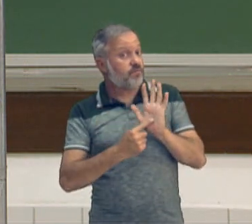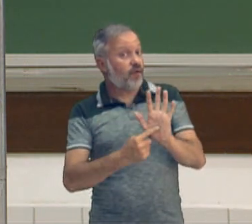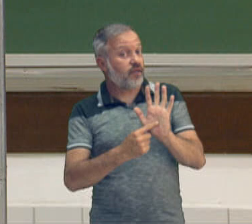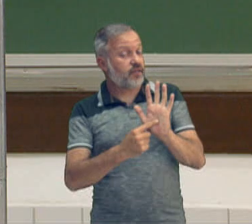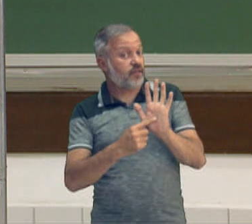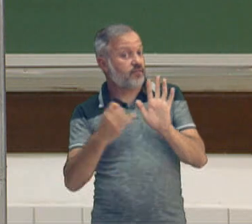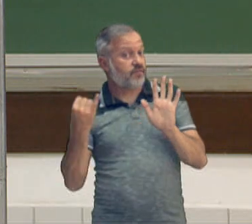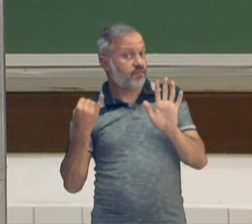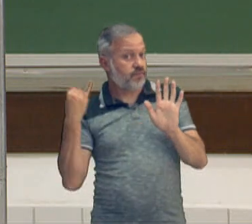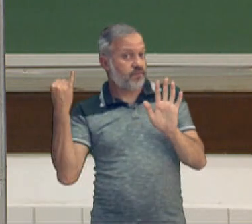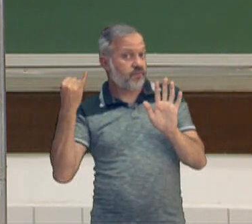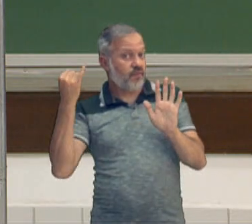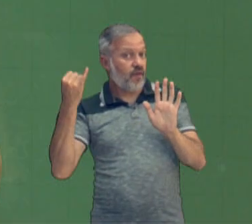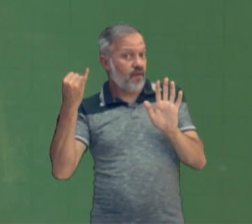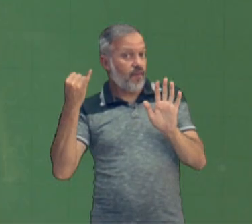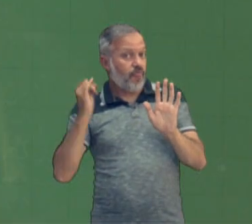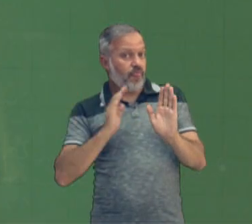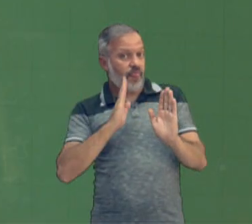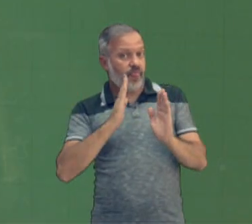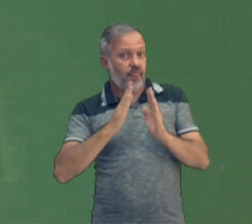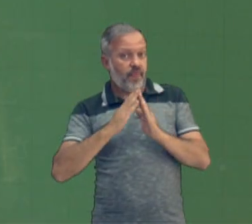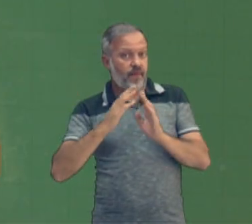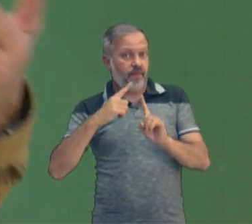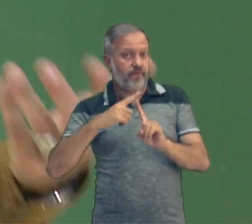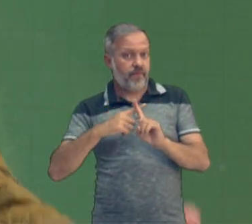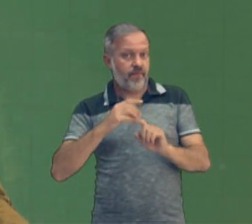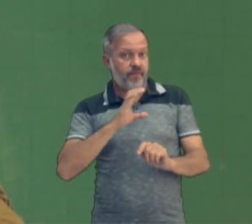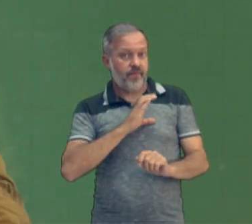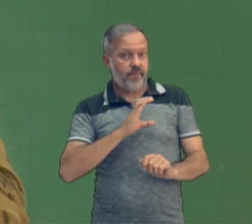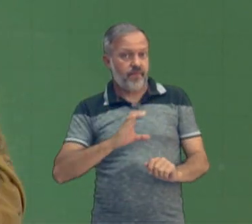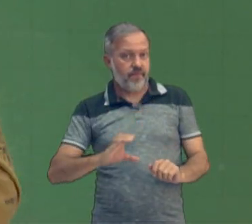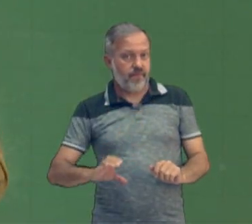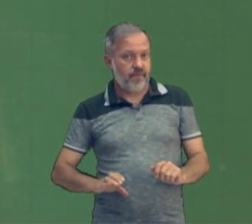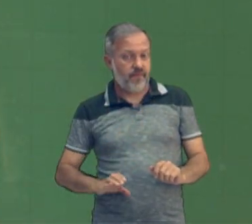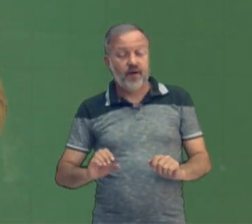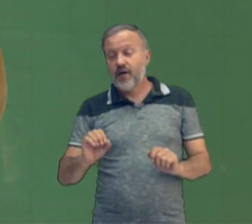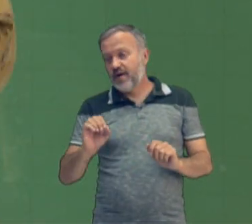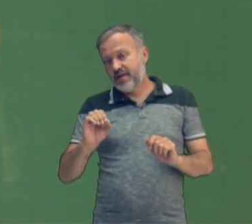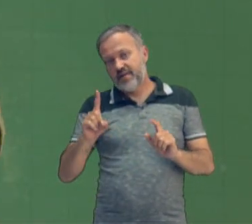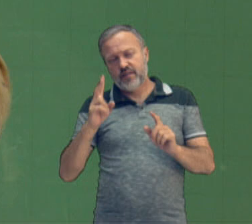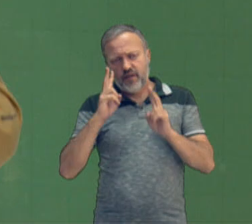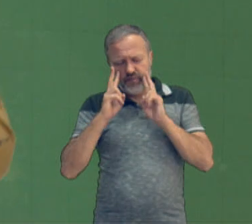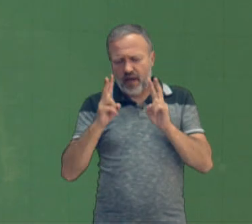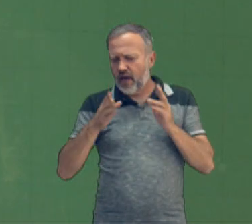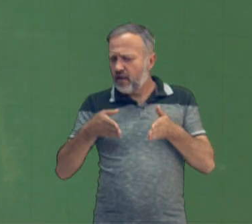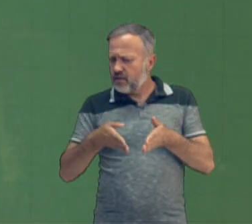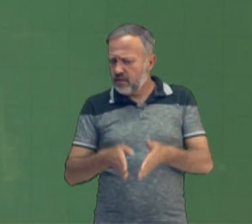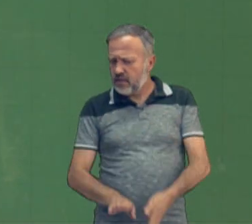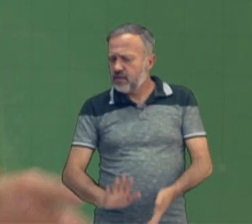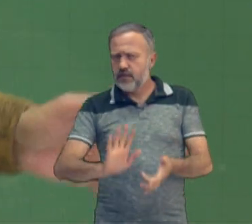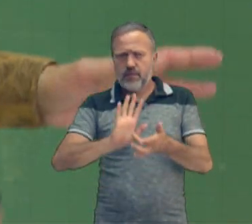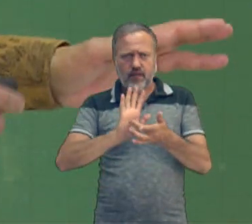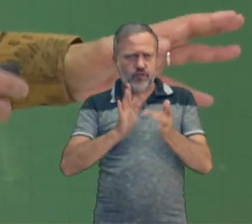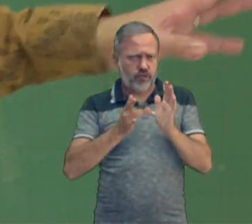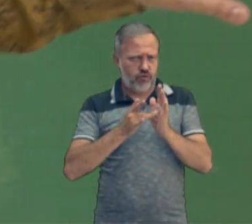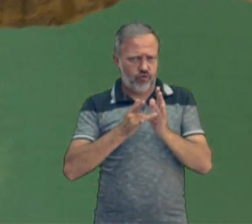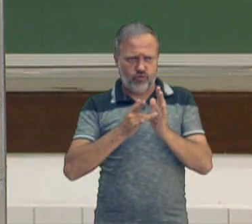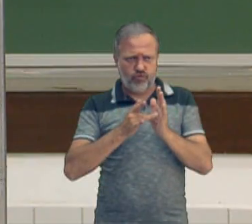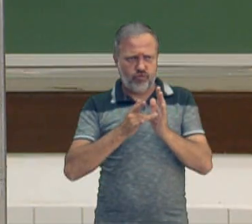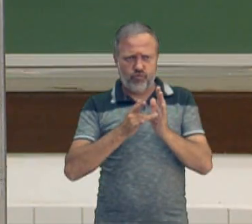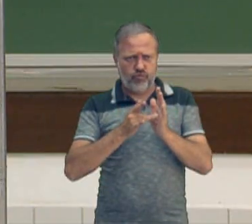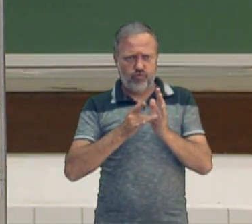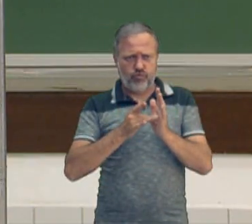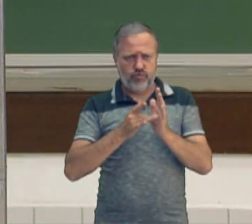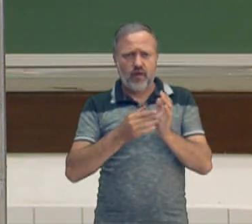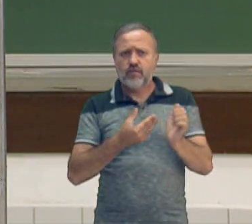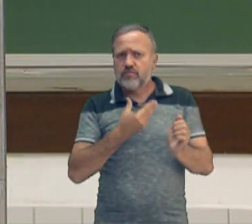momentos importantes do cristianismo, seja via crucis, seja o nascimento de Jesus, seja, enfim, o Natal ou Páscoa. E aí, eu